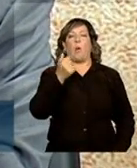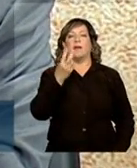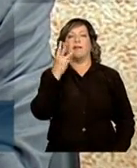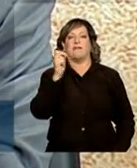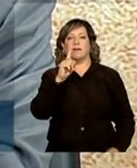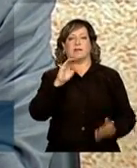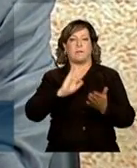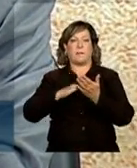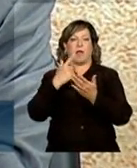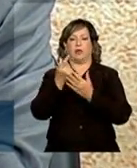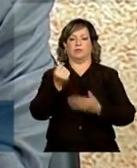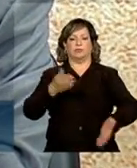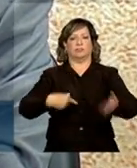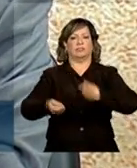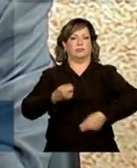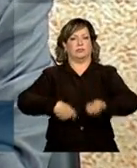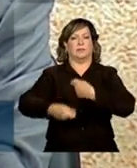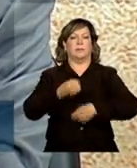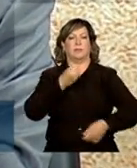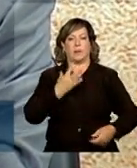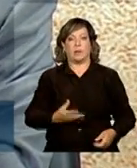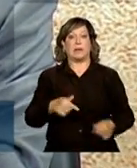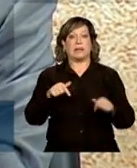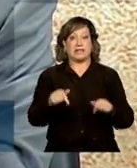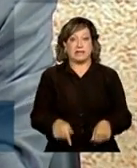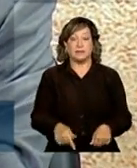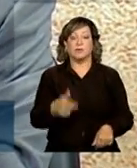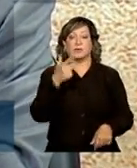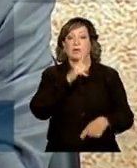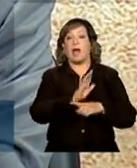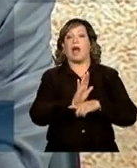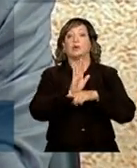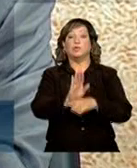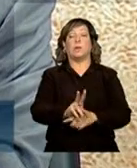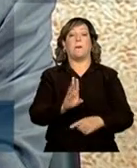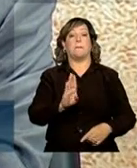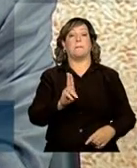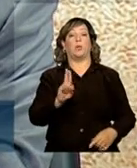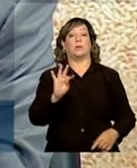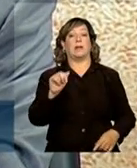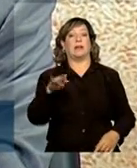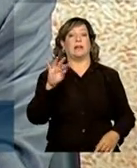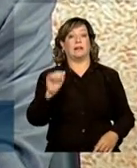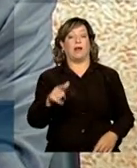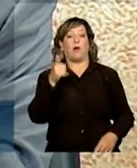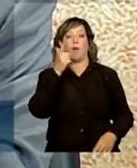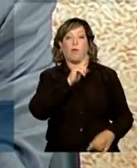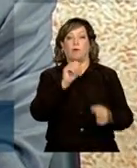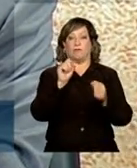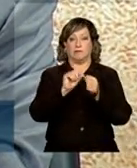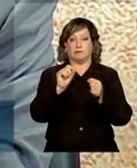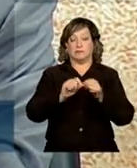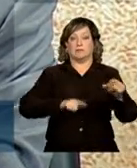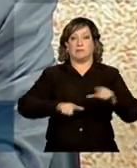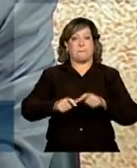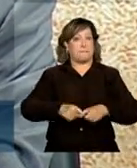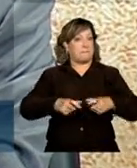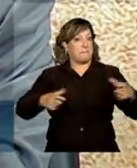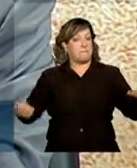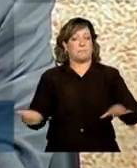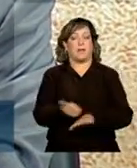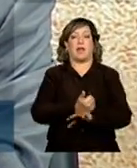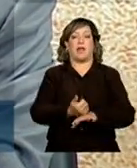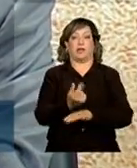maior o faturamento pro Instituto Butantã isso recupera o Instituto Butantã como instituição pública para tá no